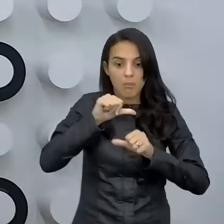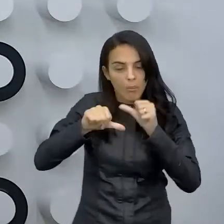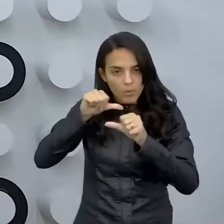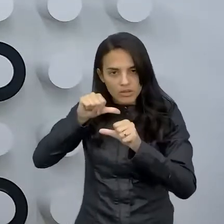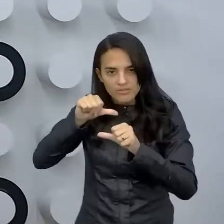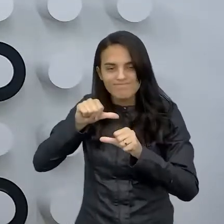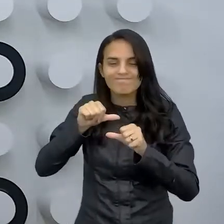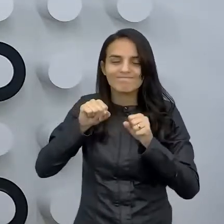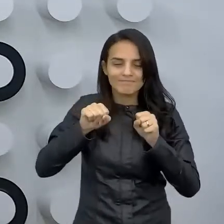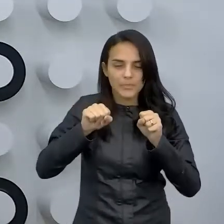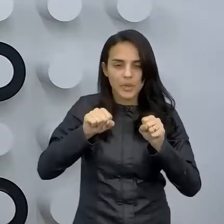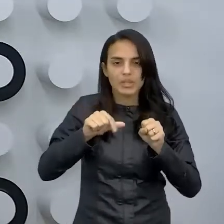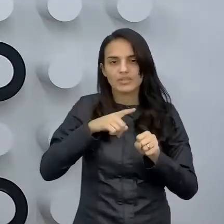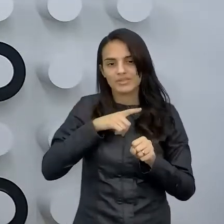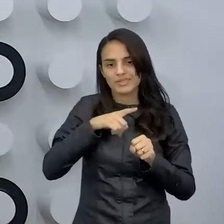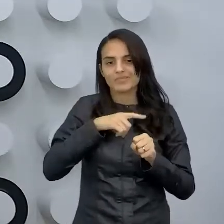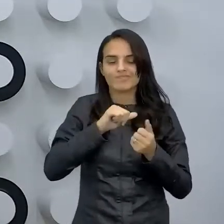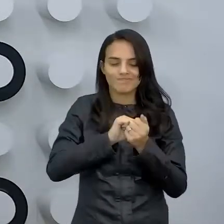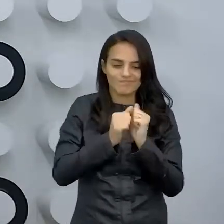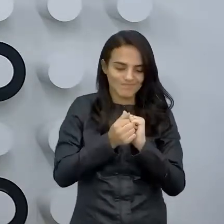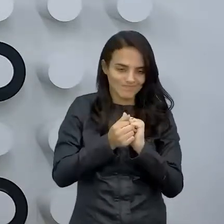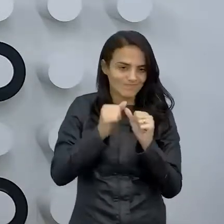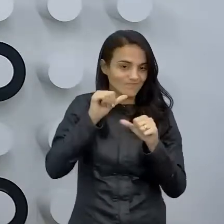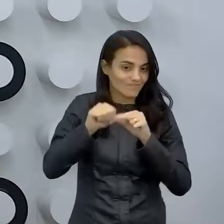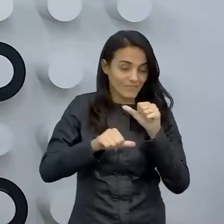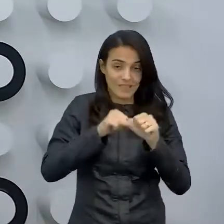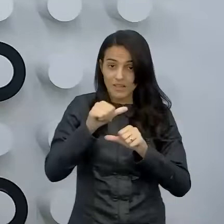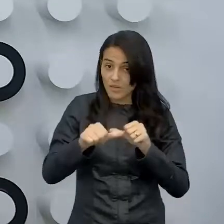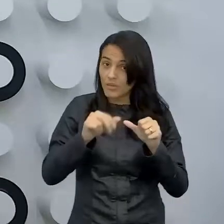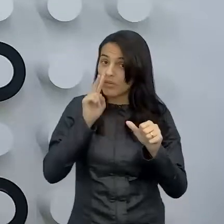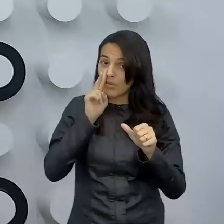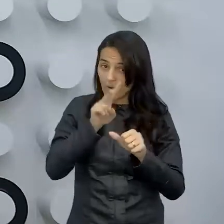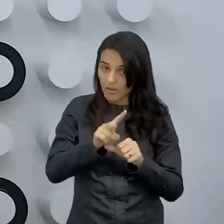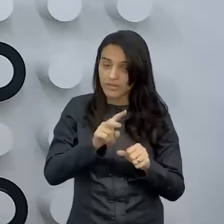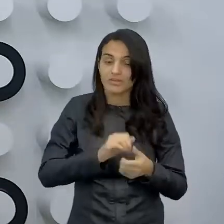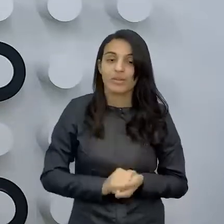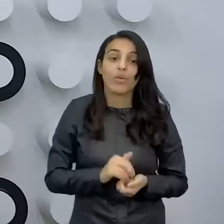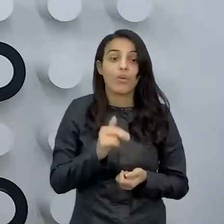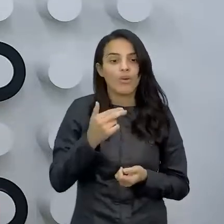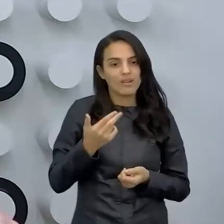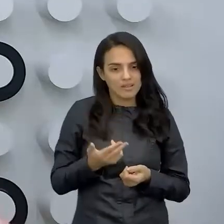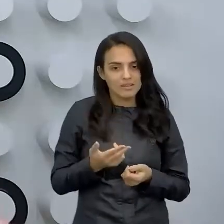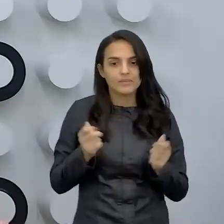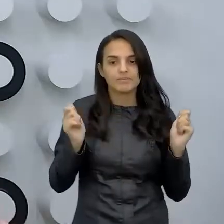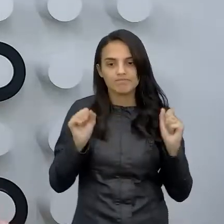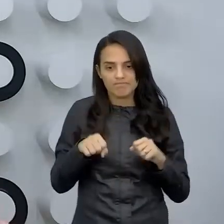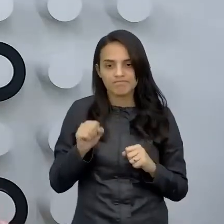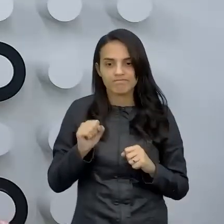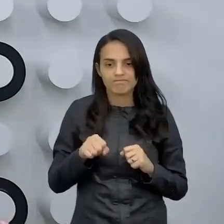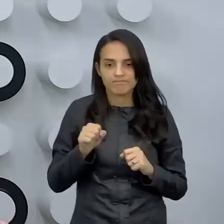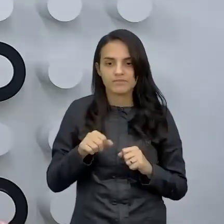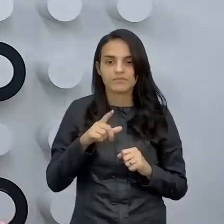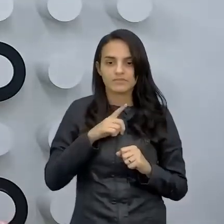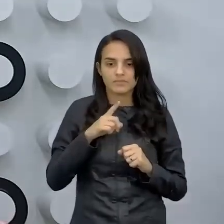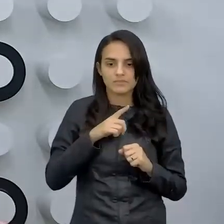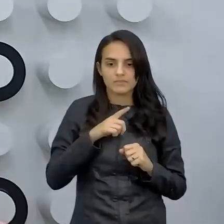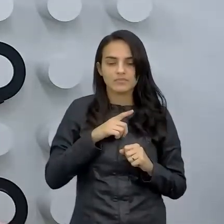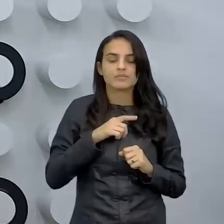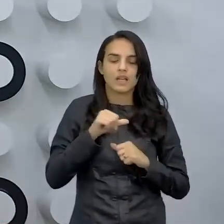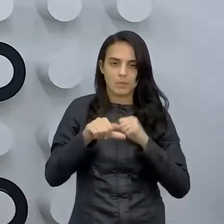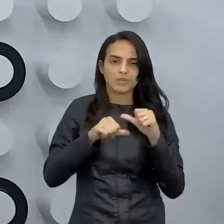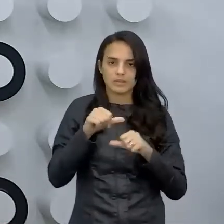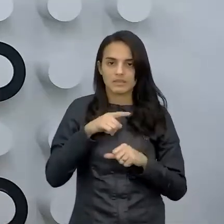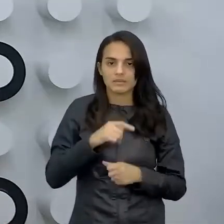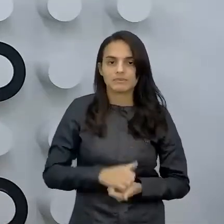alteração, ele pode ter aí uma alteração muito elevada, como uma pequena alteração, mas vai sim haver essa